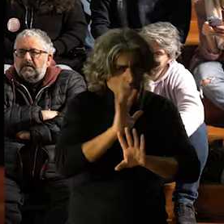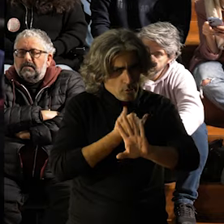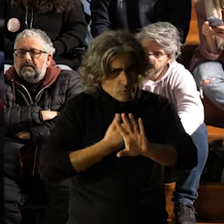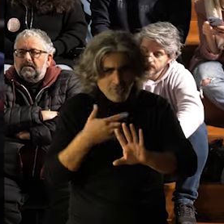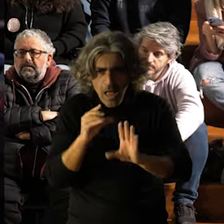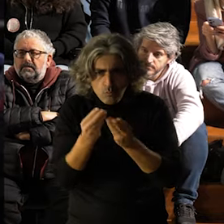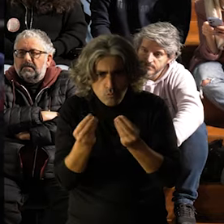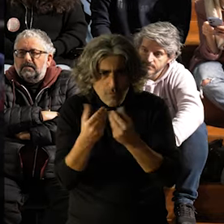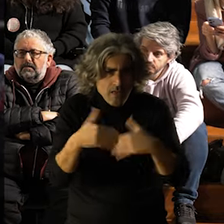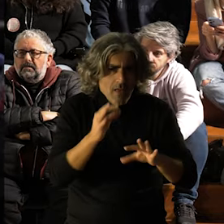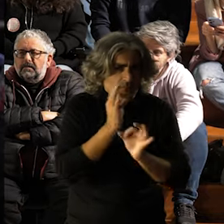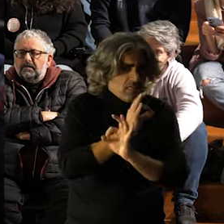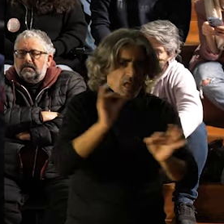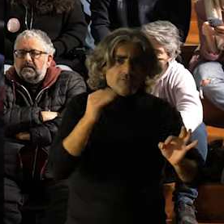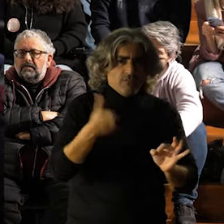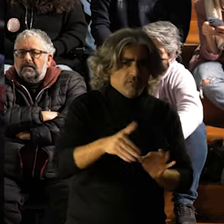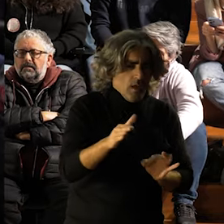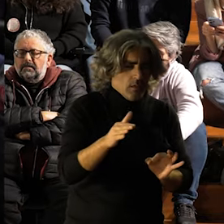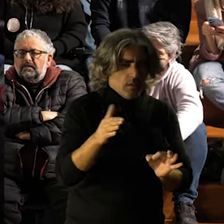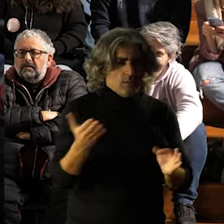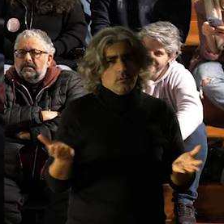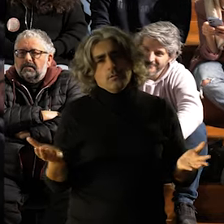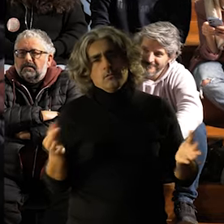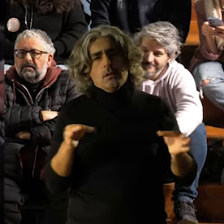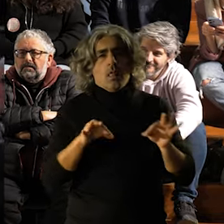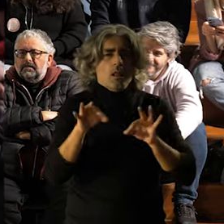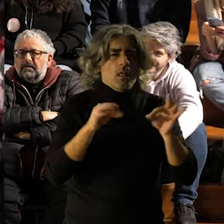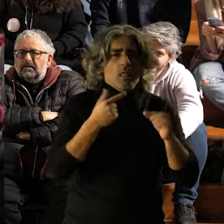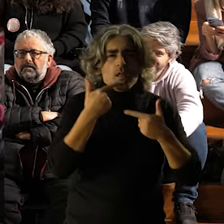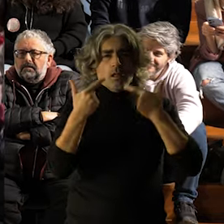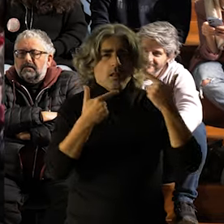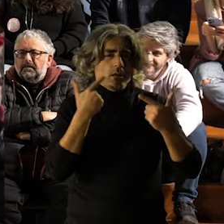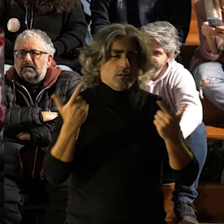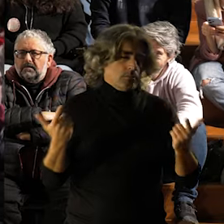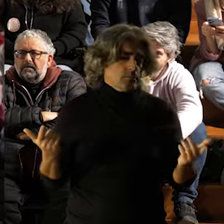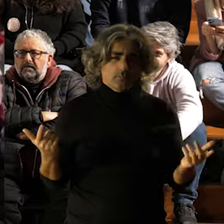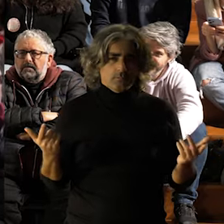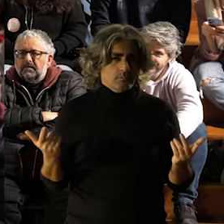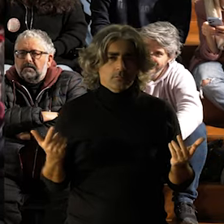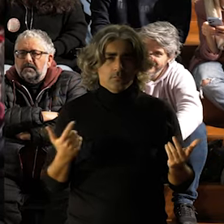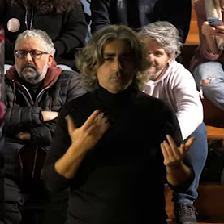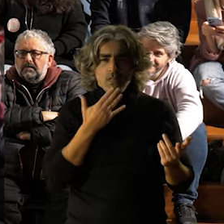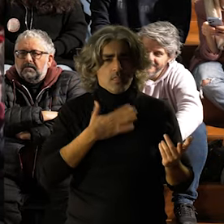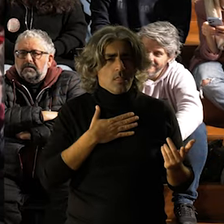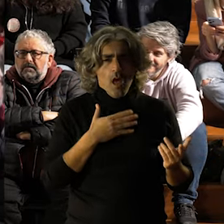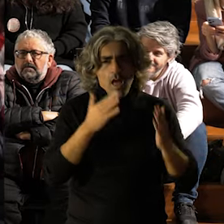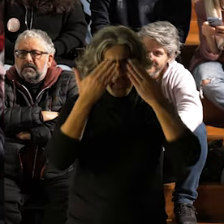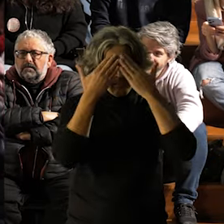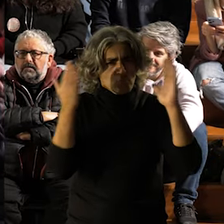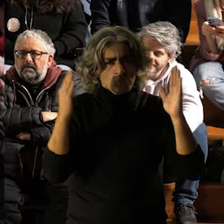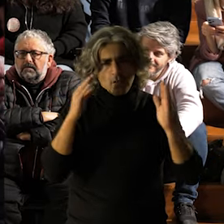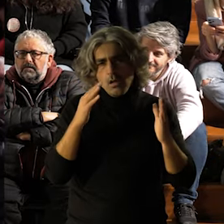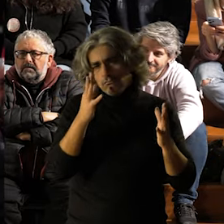isto já vai ficar uma maravilha. É um discurso que faz murchar a